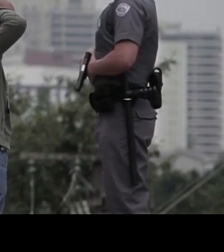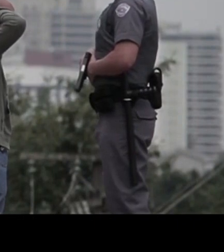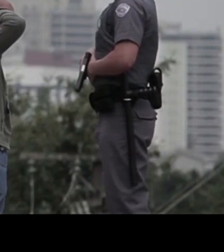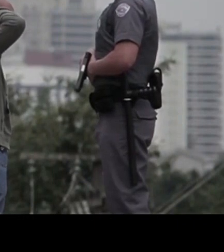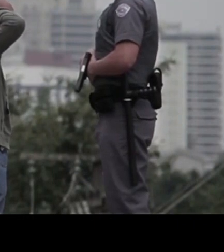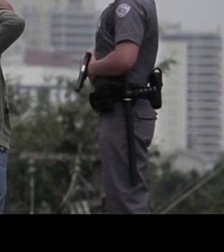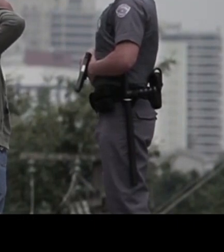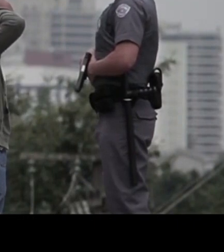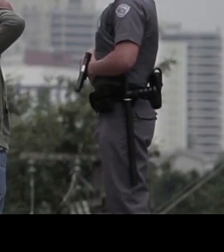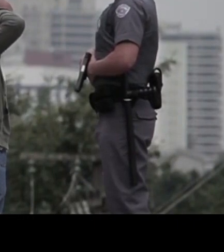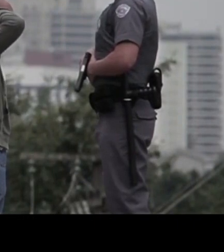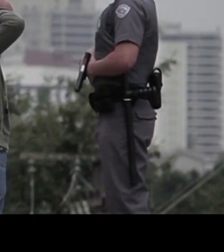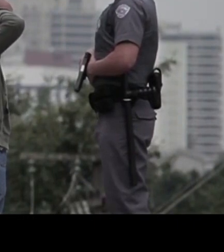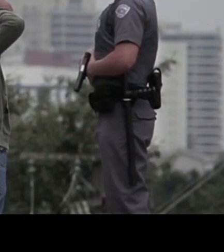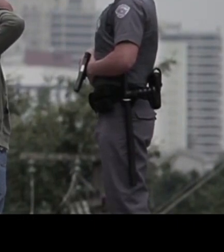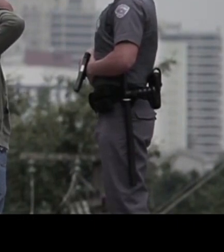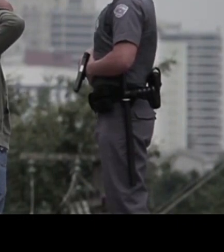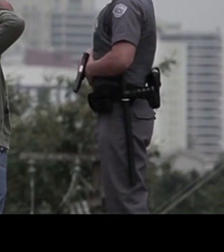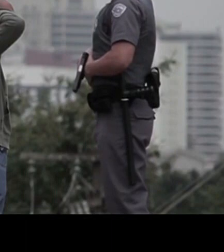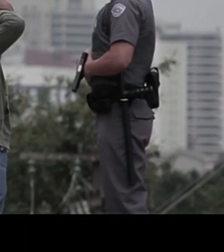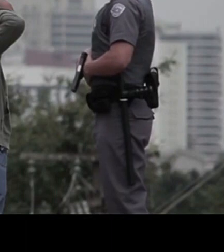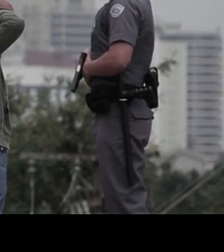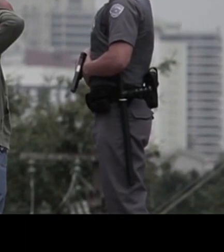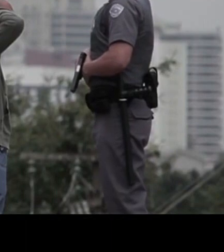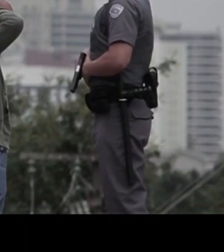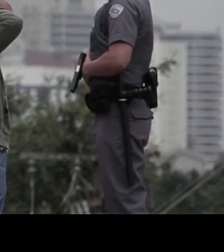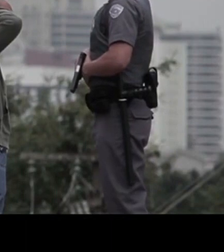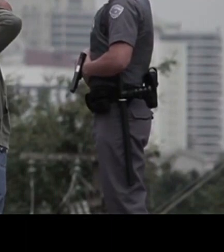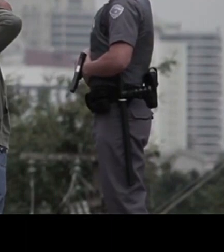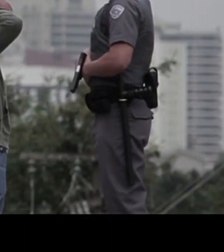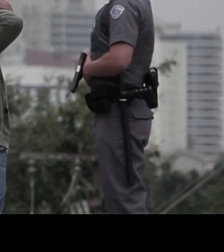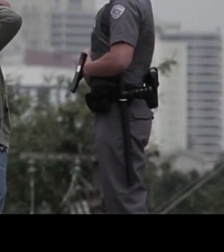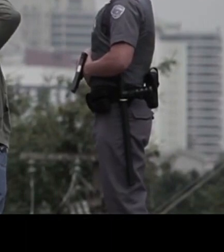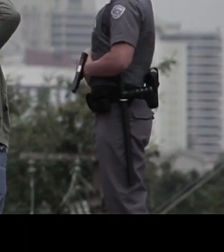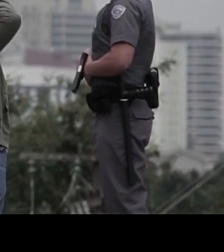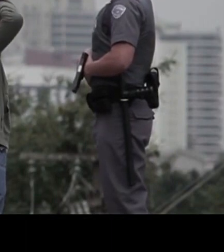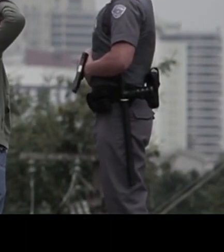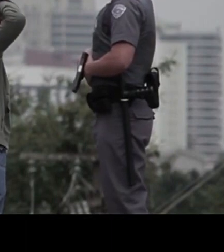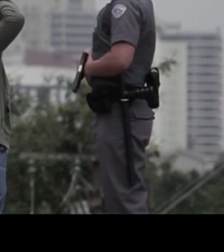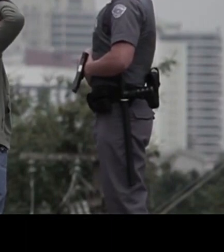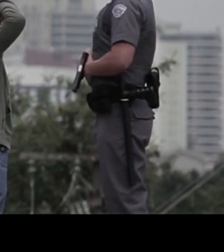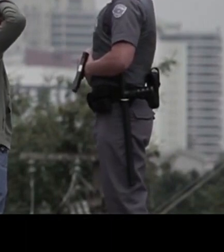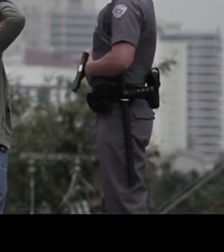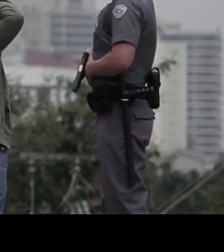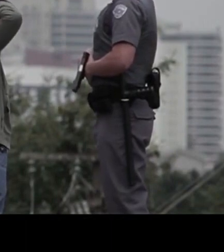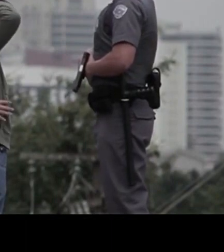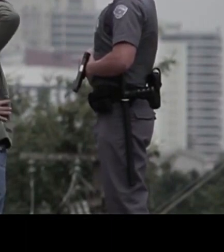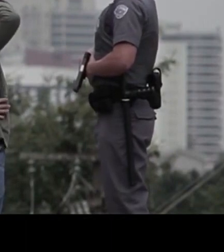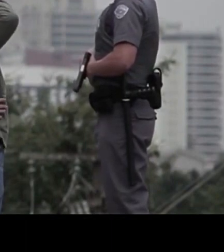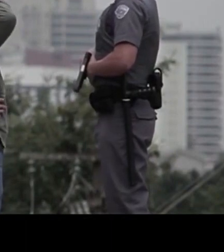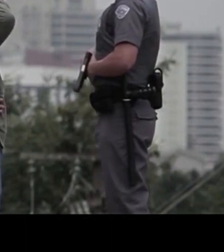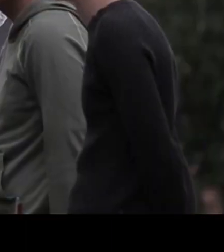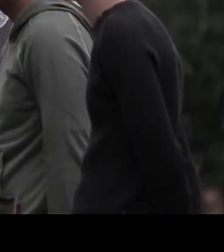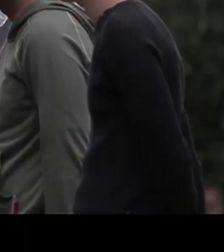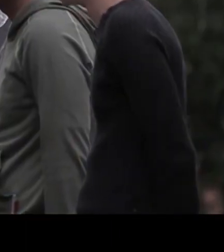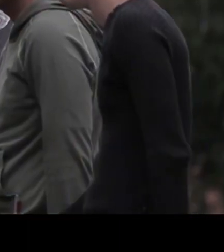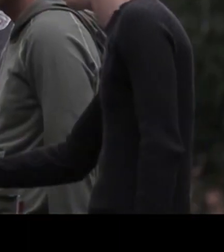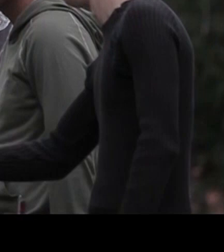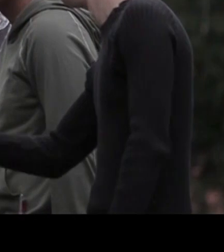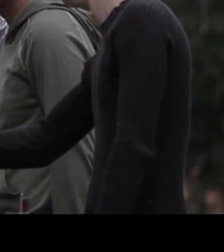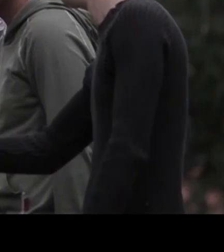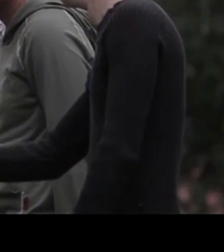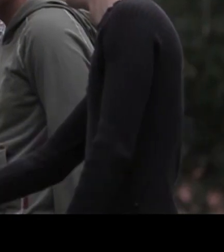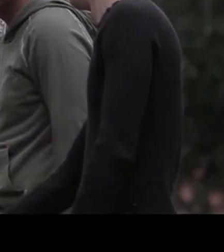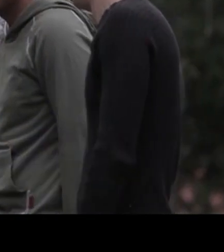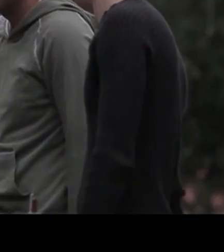recuperados. E a abordagem é a principal ação de polícia para que todo esse resultado seja alcançado.